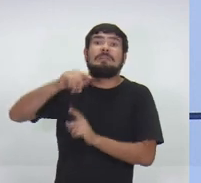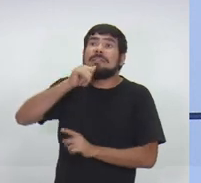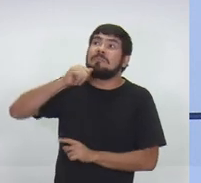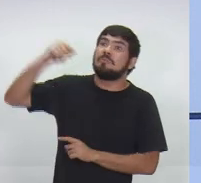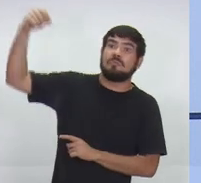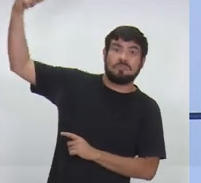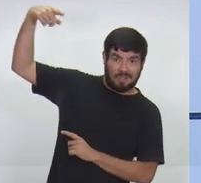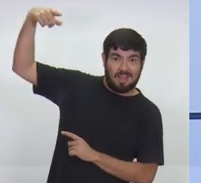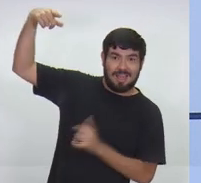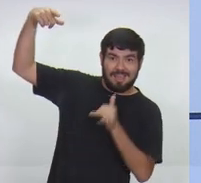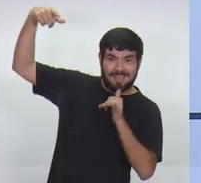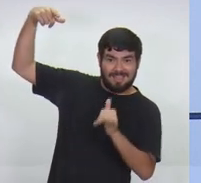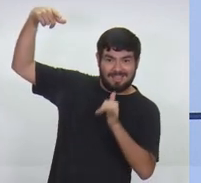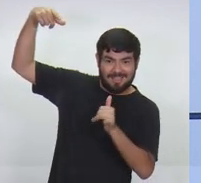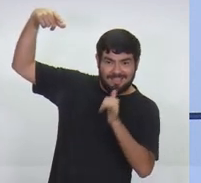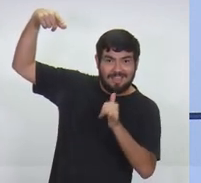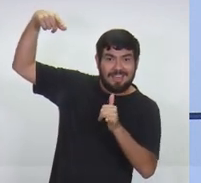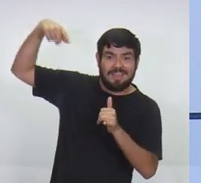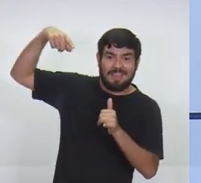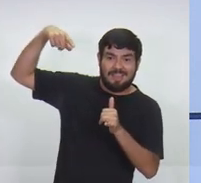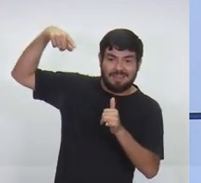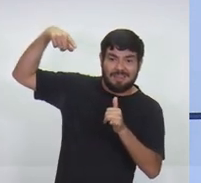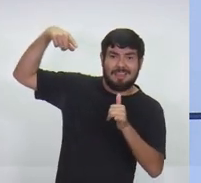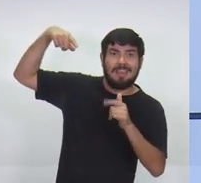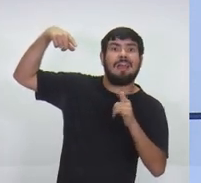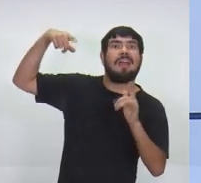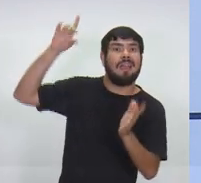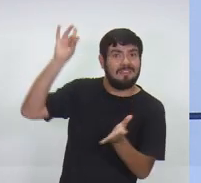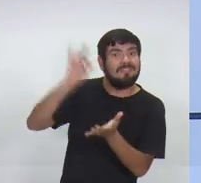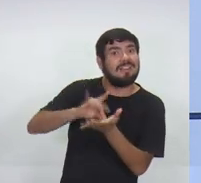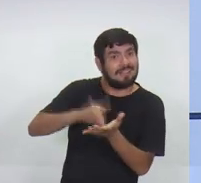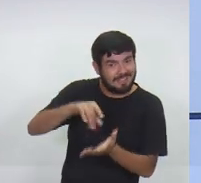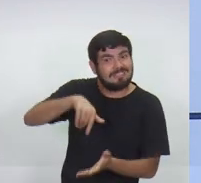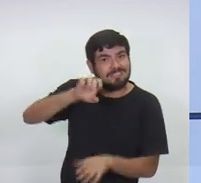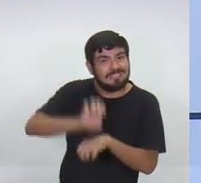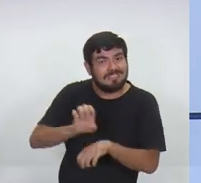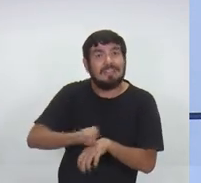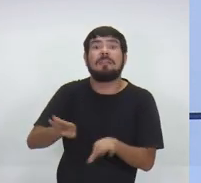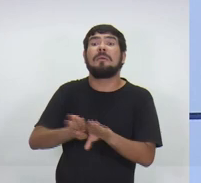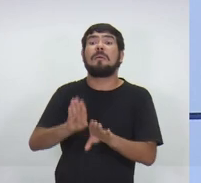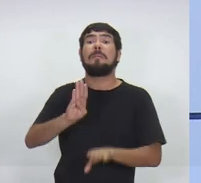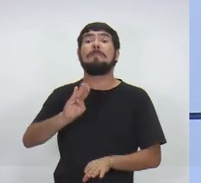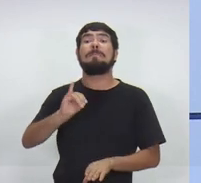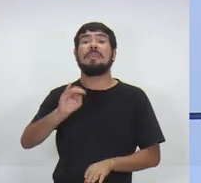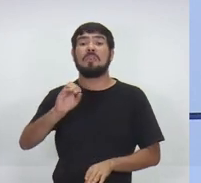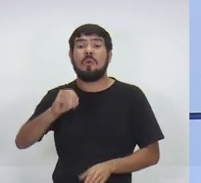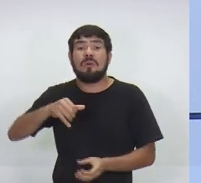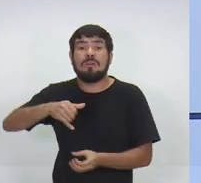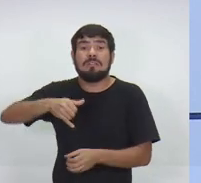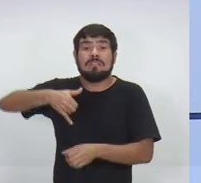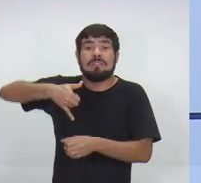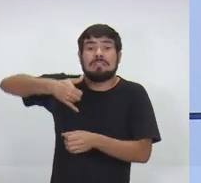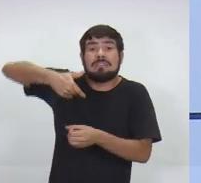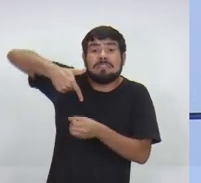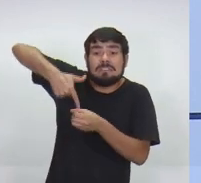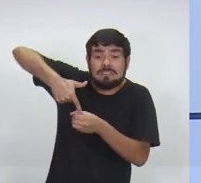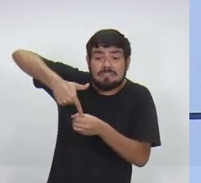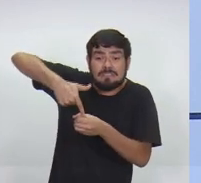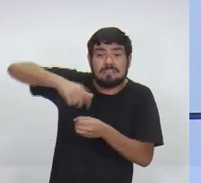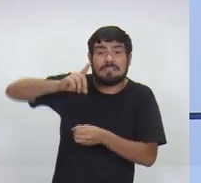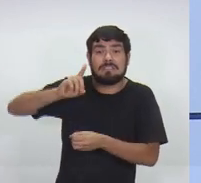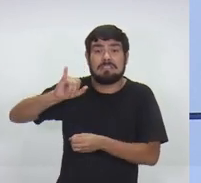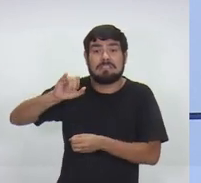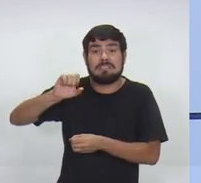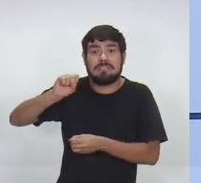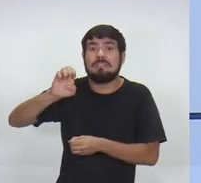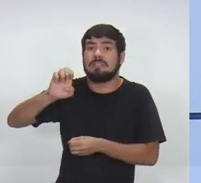já é uma realidade no estado do amazonas o biodiesel também já é uma realidade tem empresa no distrito que nos próximos